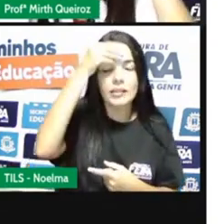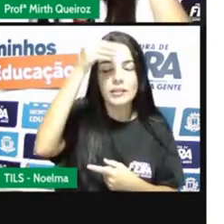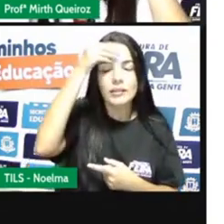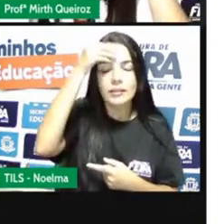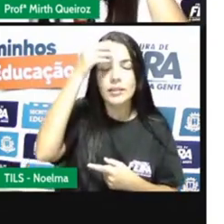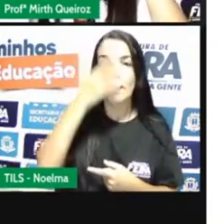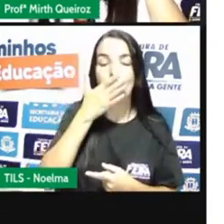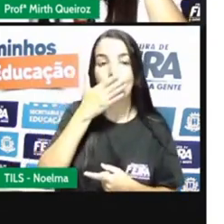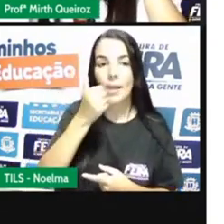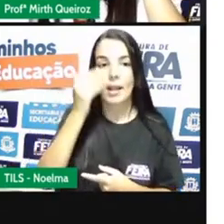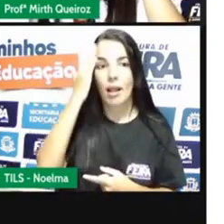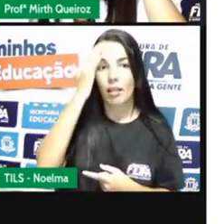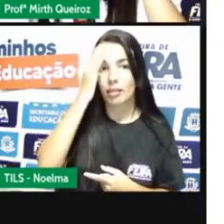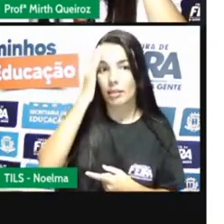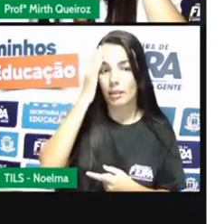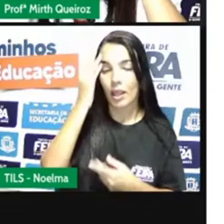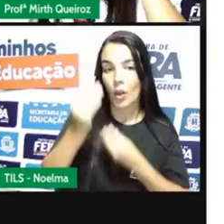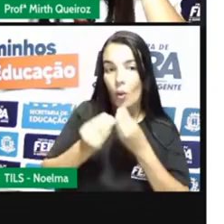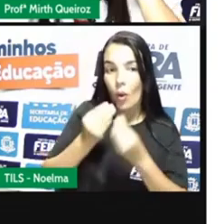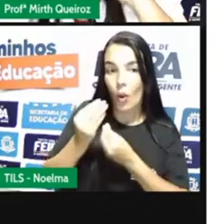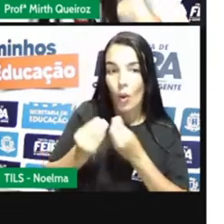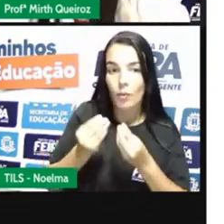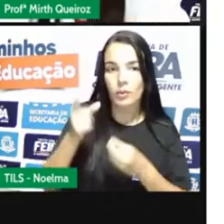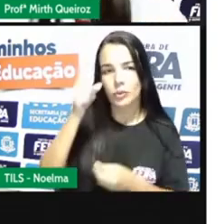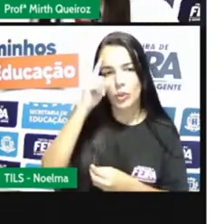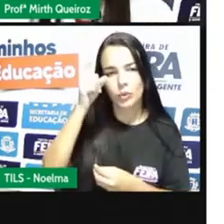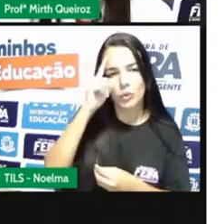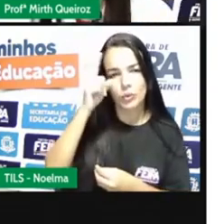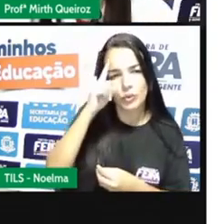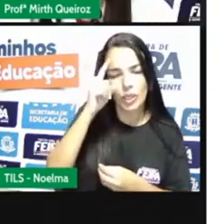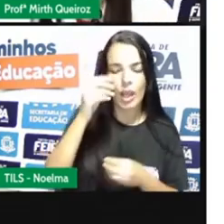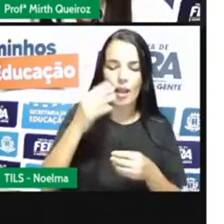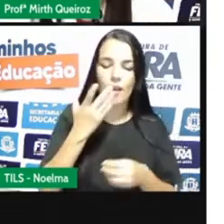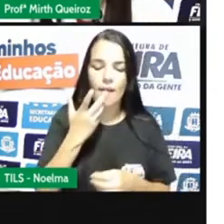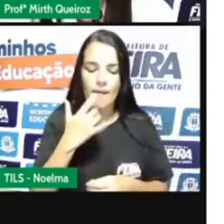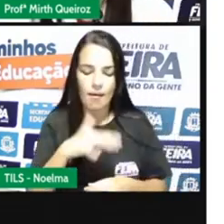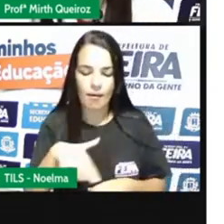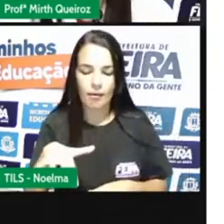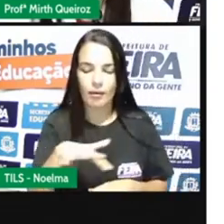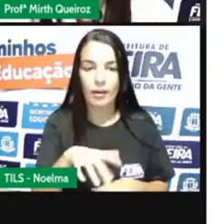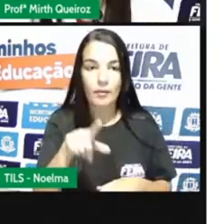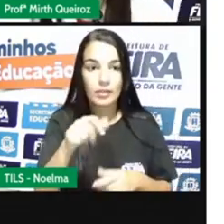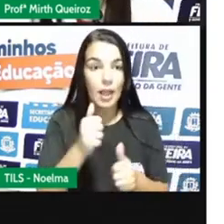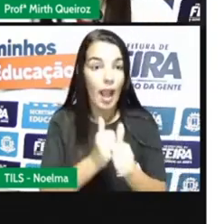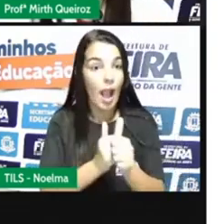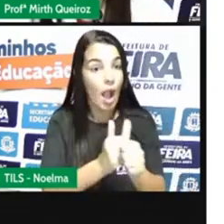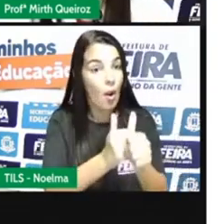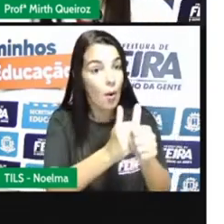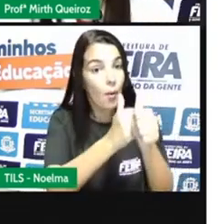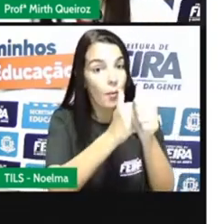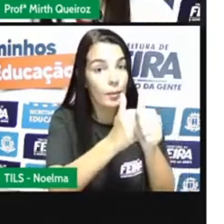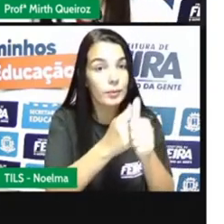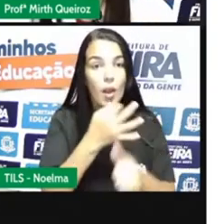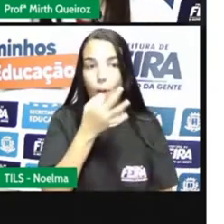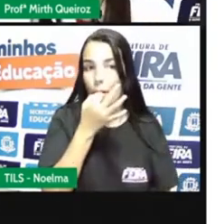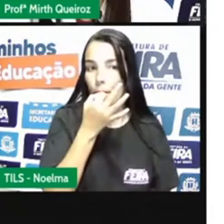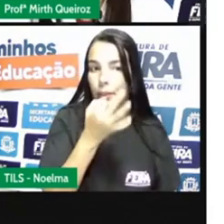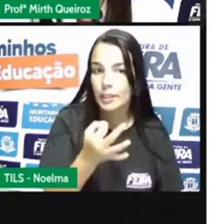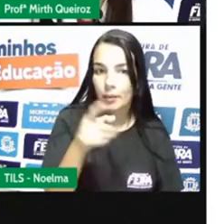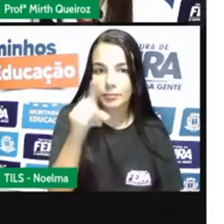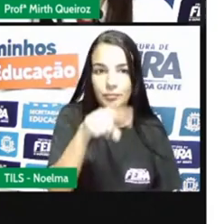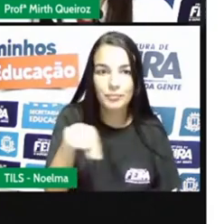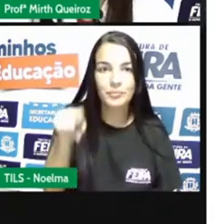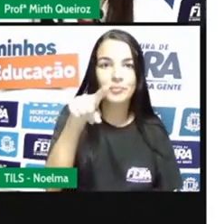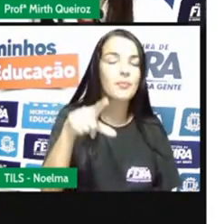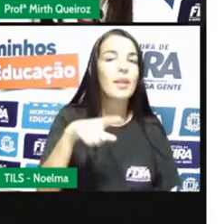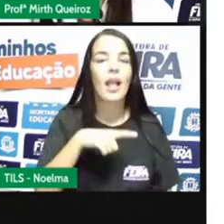e os exercícios físicos podem ser incorporados à rotina da criança, né? Acompanhe as nossas sugestões. E